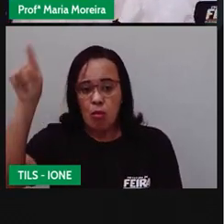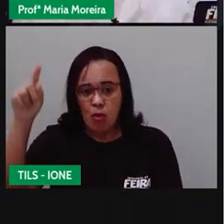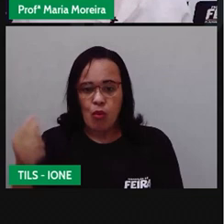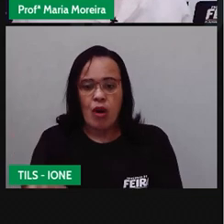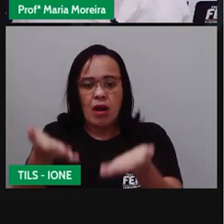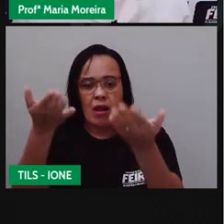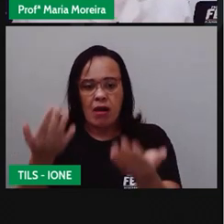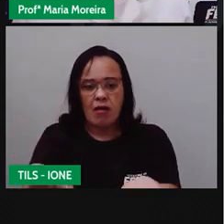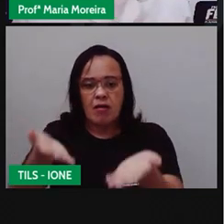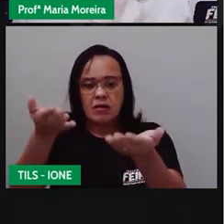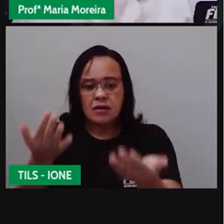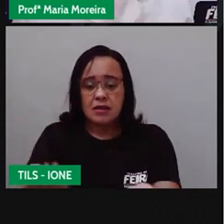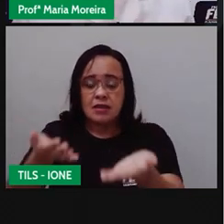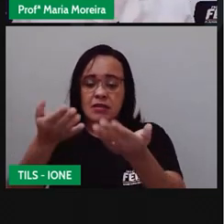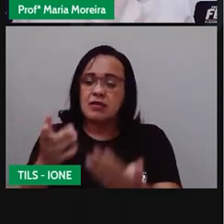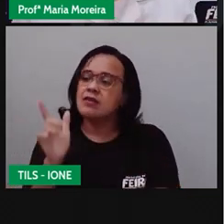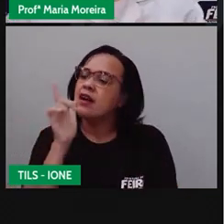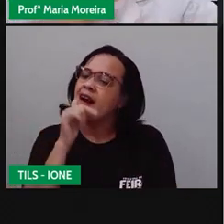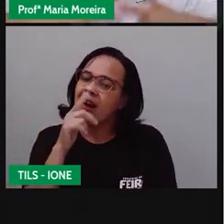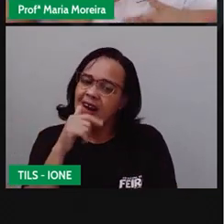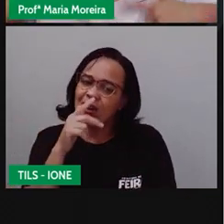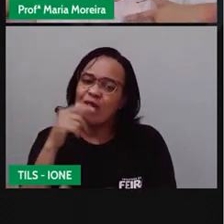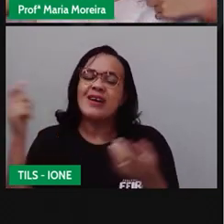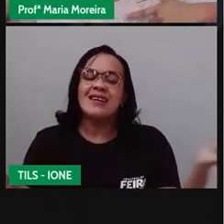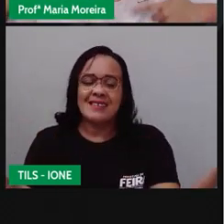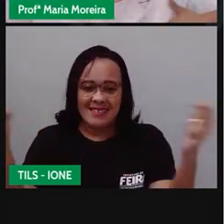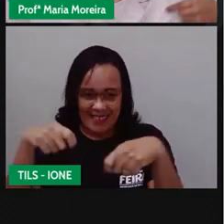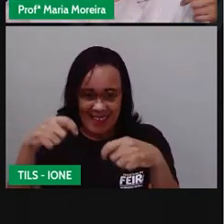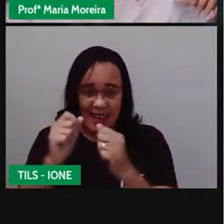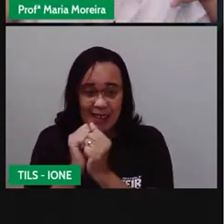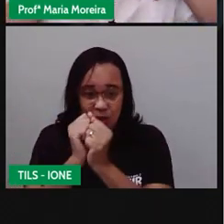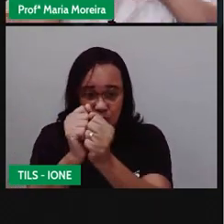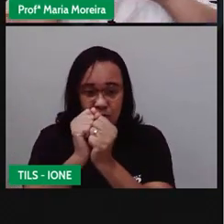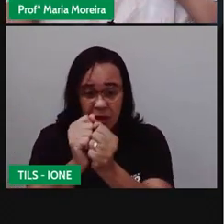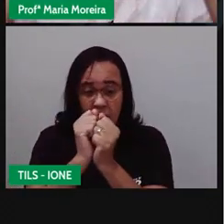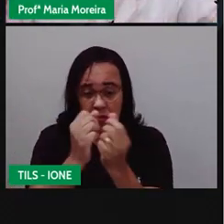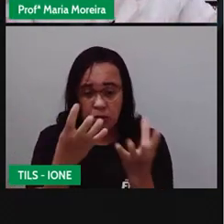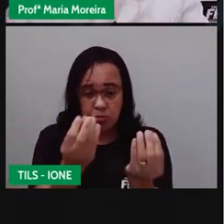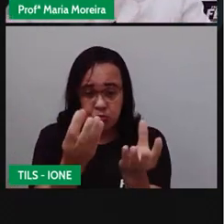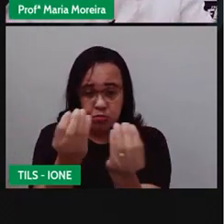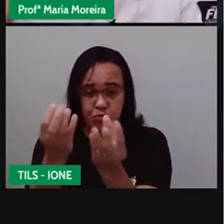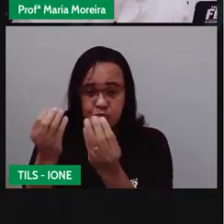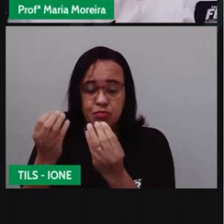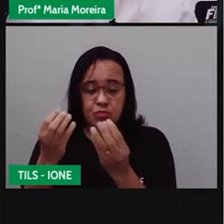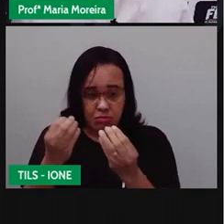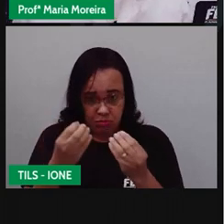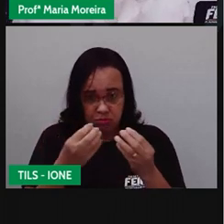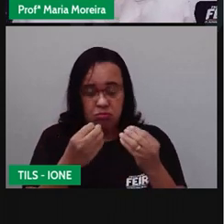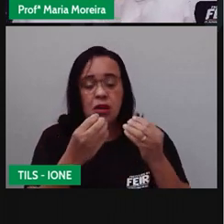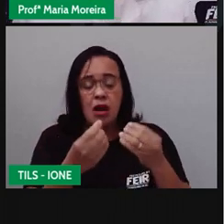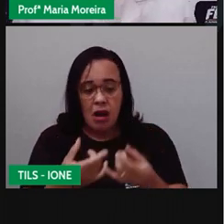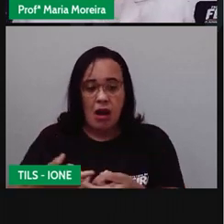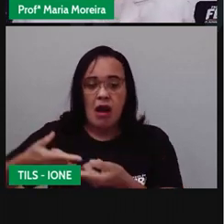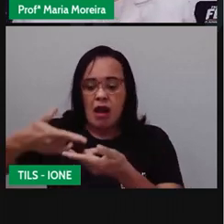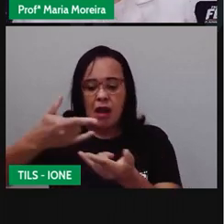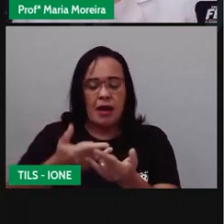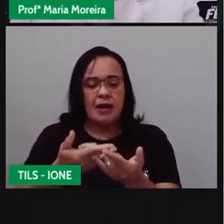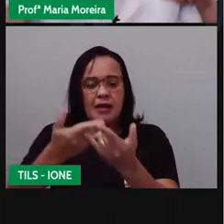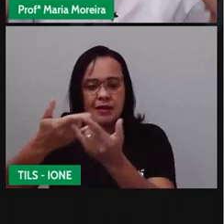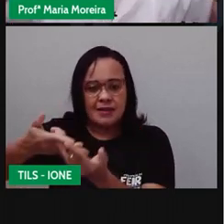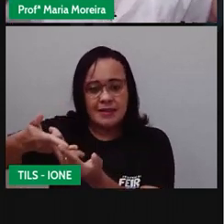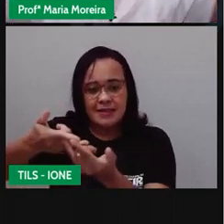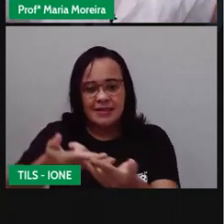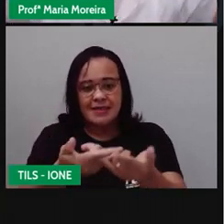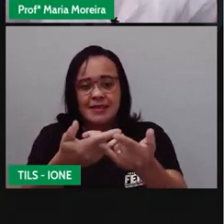ali na água, não é isso? Então, eles juntavam vários bambus e faziam uma espécie de jangada, né? Que é um transporte